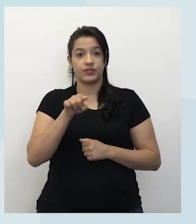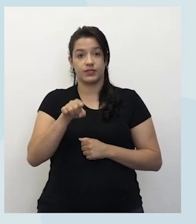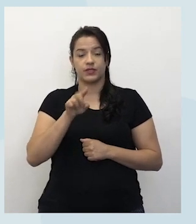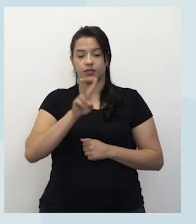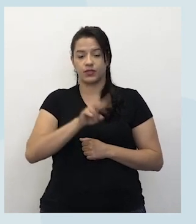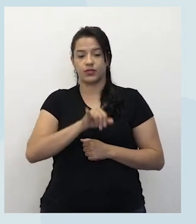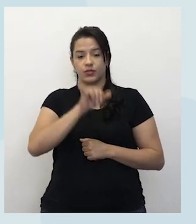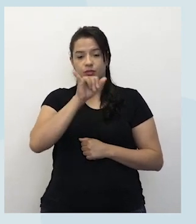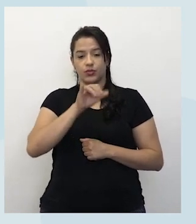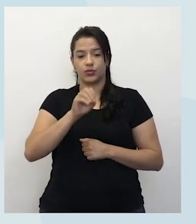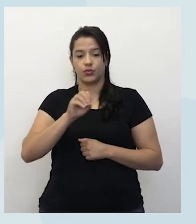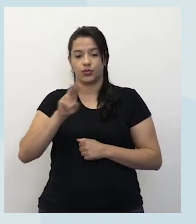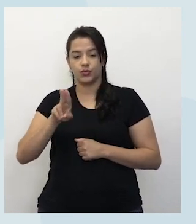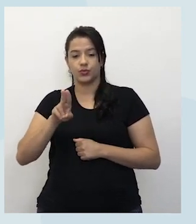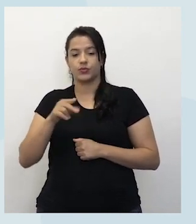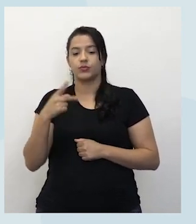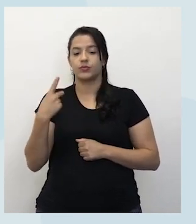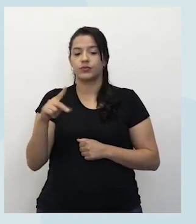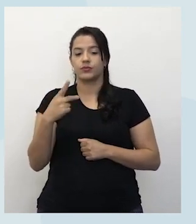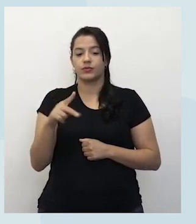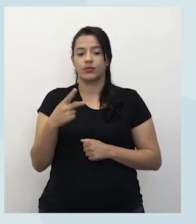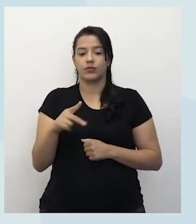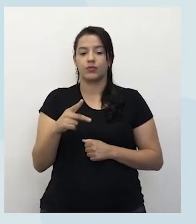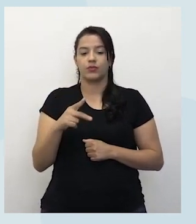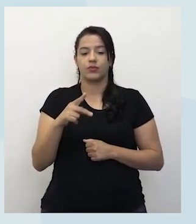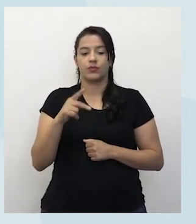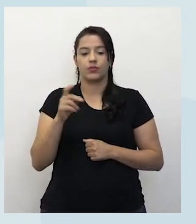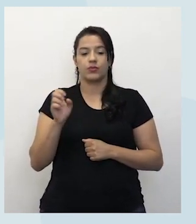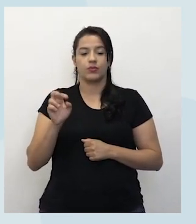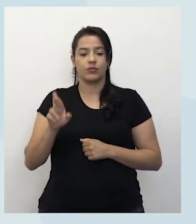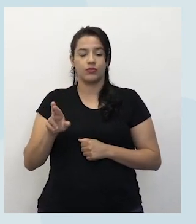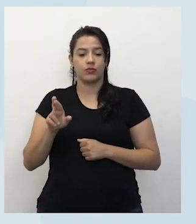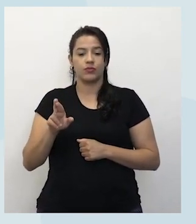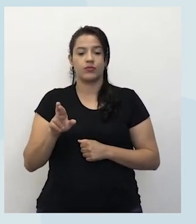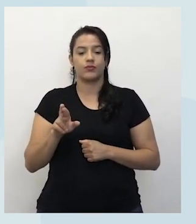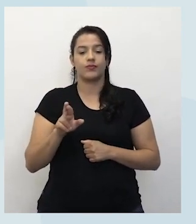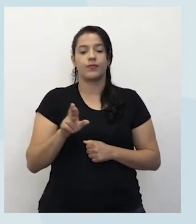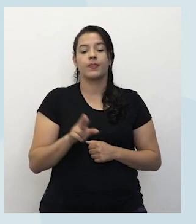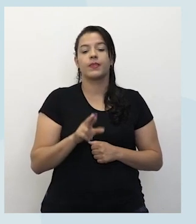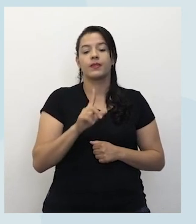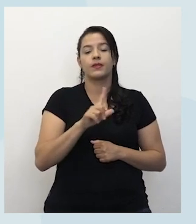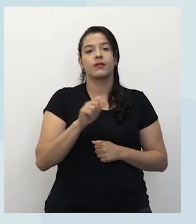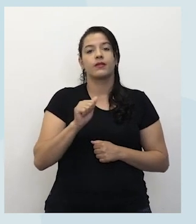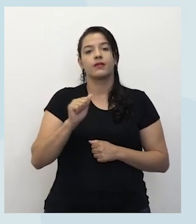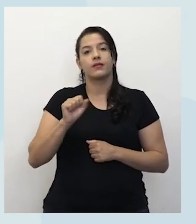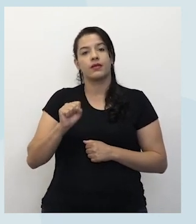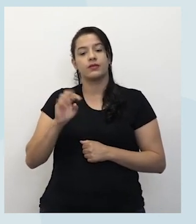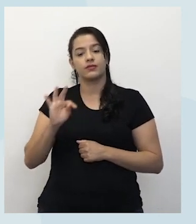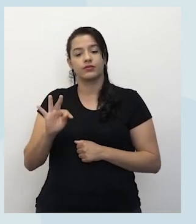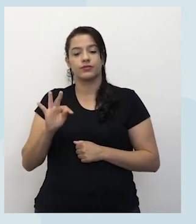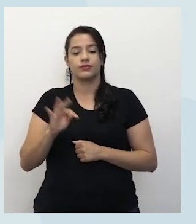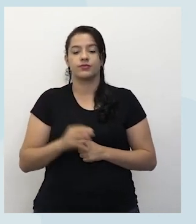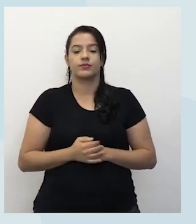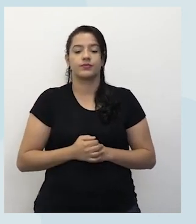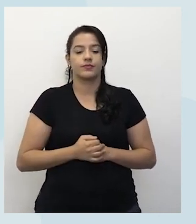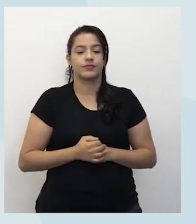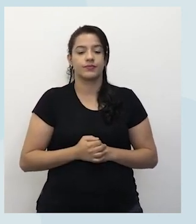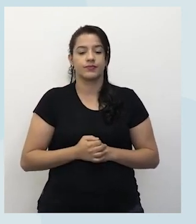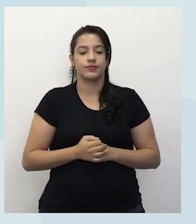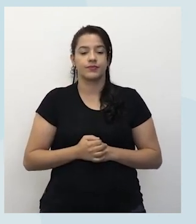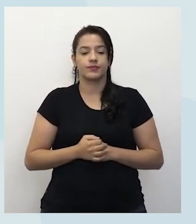o seu sobrenome. Aqui ao pé da letra fica o último nome, né? Então, mas dá no mesmo. E aí eu falei,